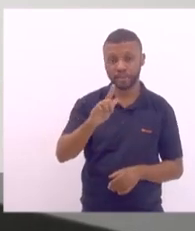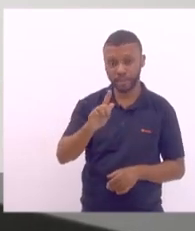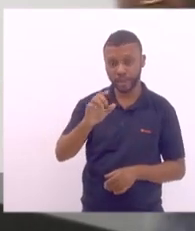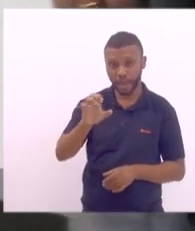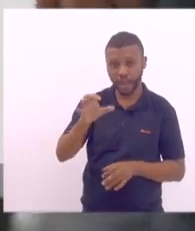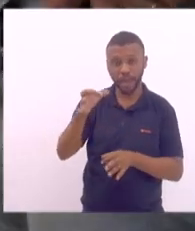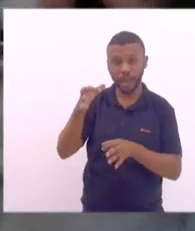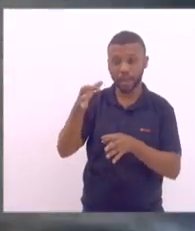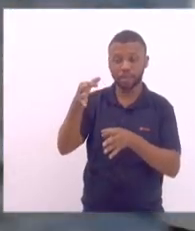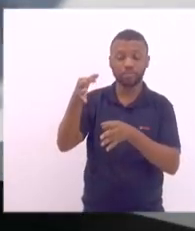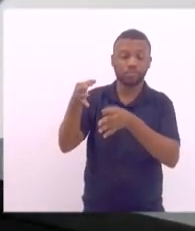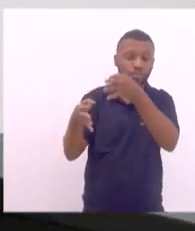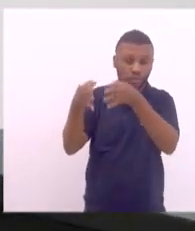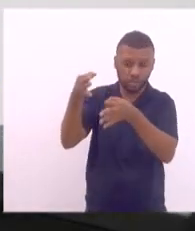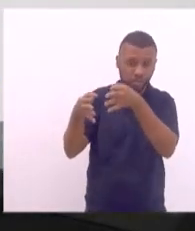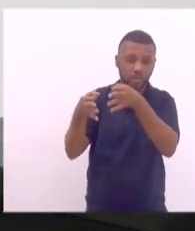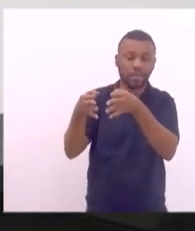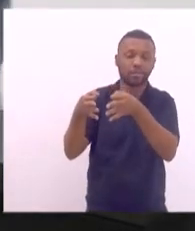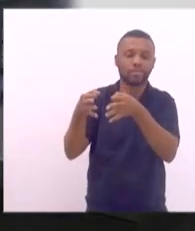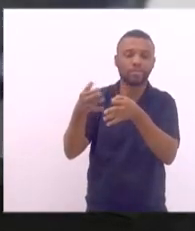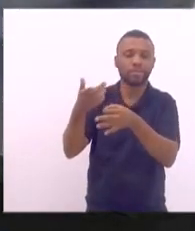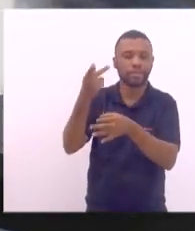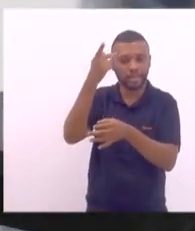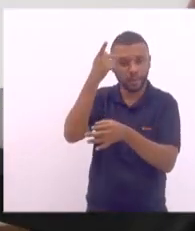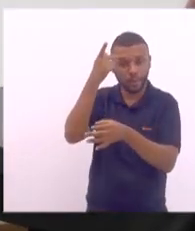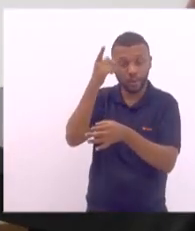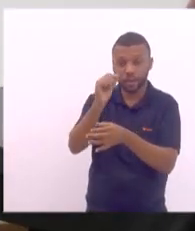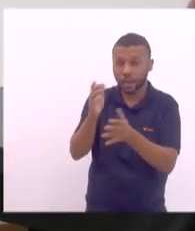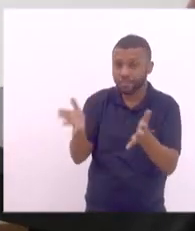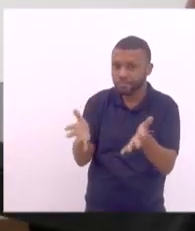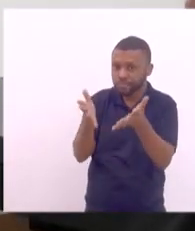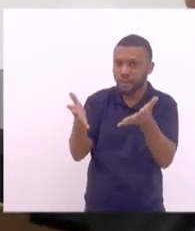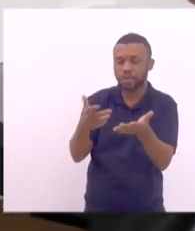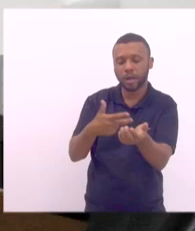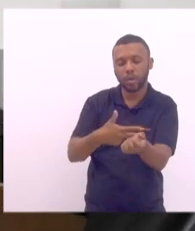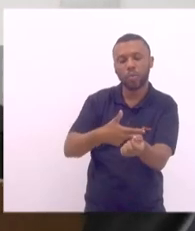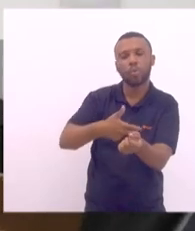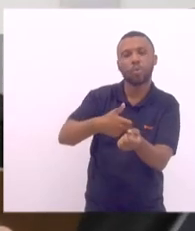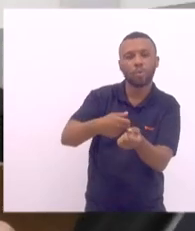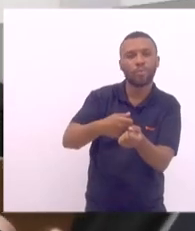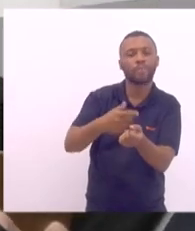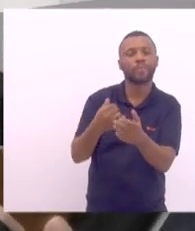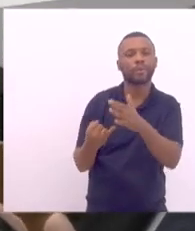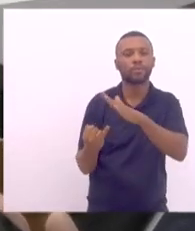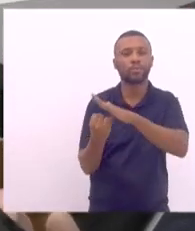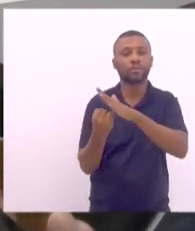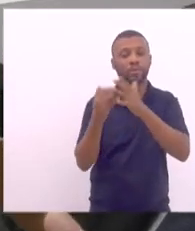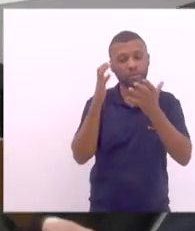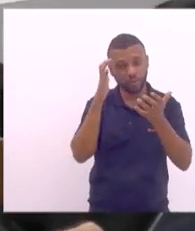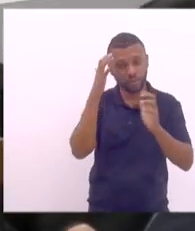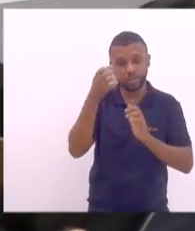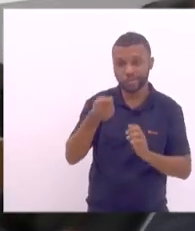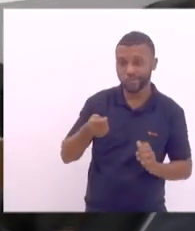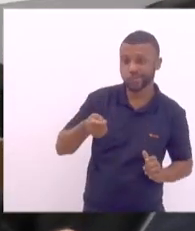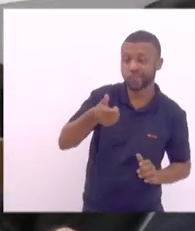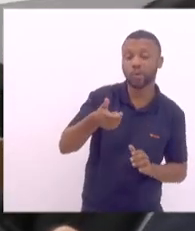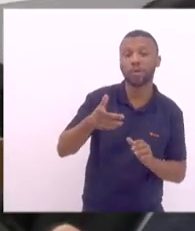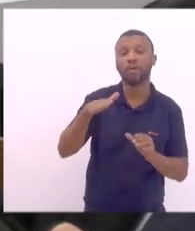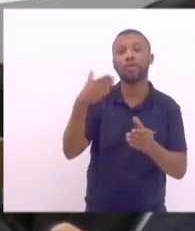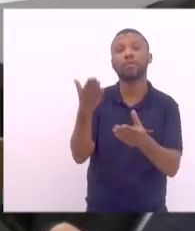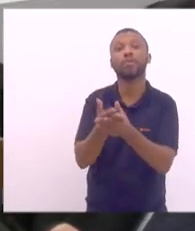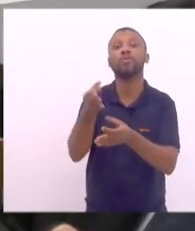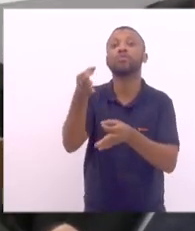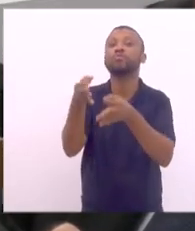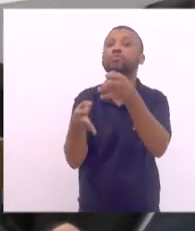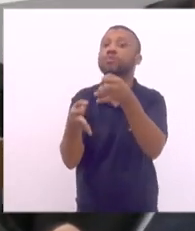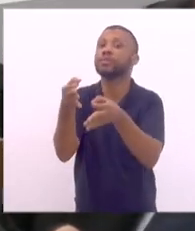Justiça, no Estado de São Paulo, por exemplo, que o fomento à doação de sangue pela instituição de situações de vantagem jurídica não é